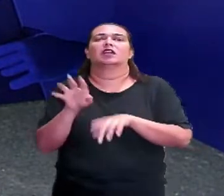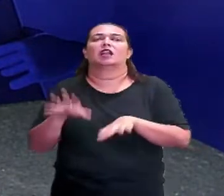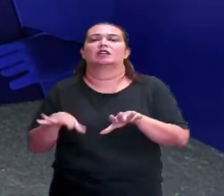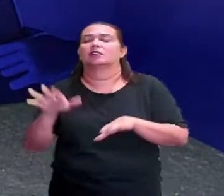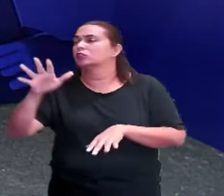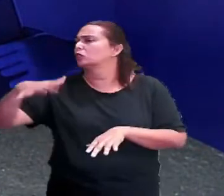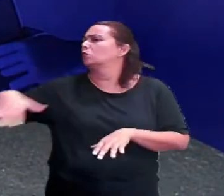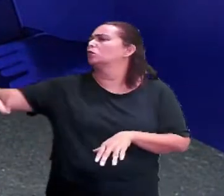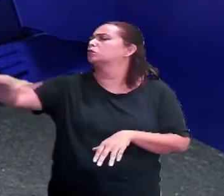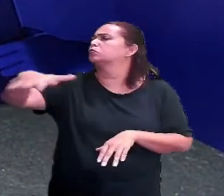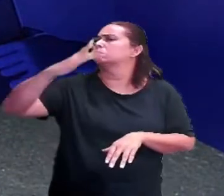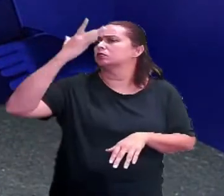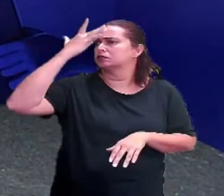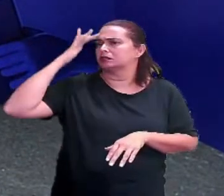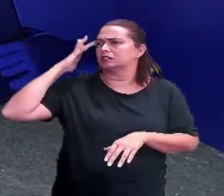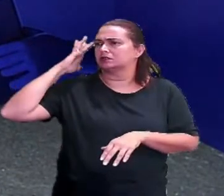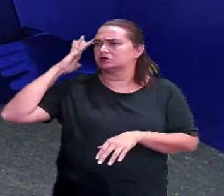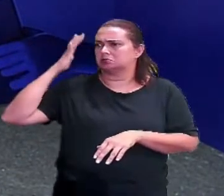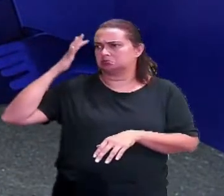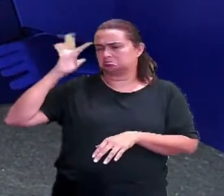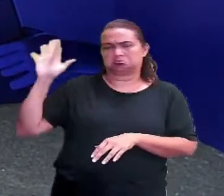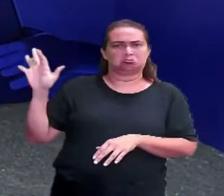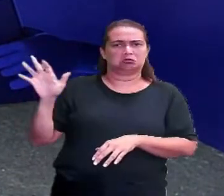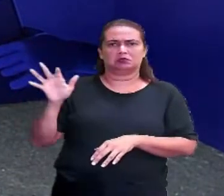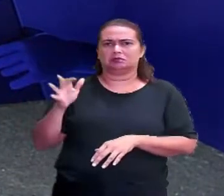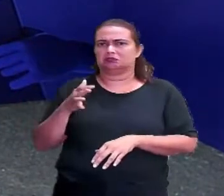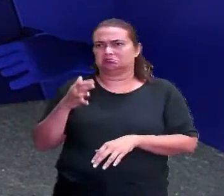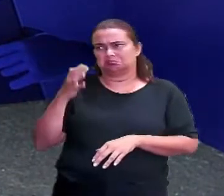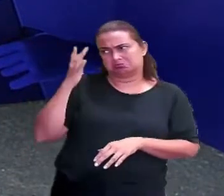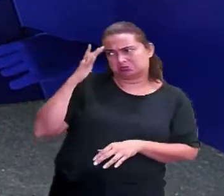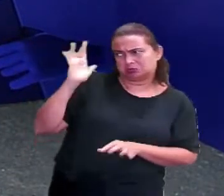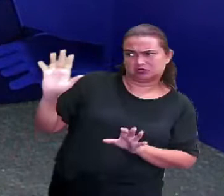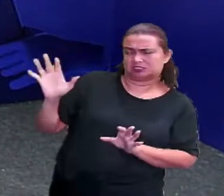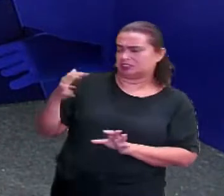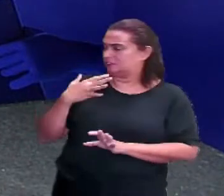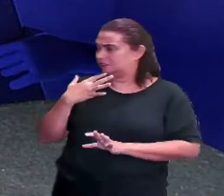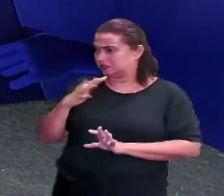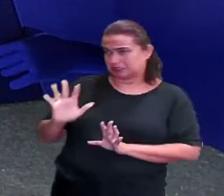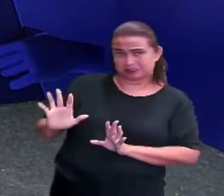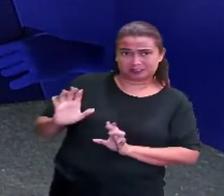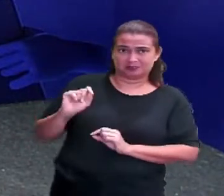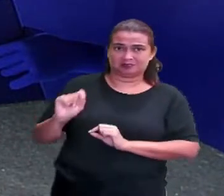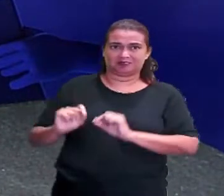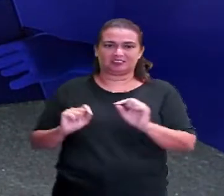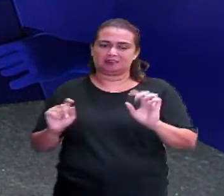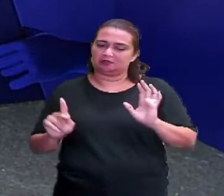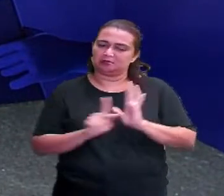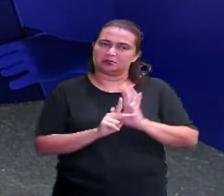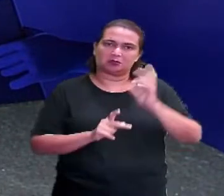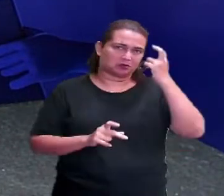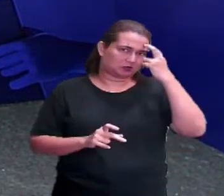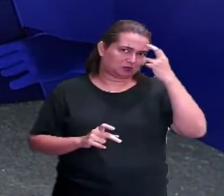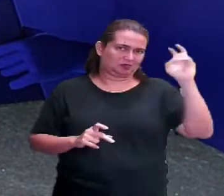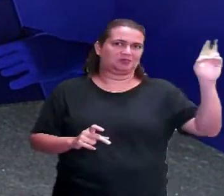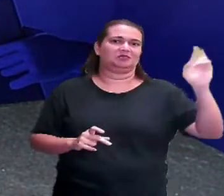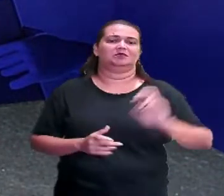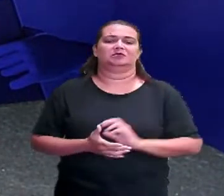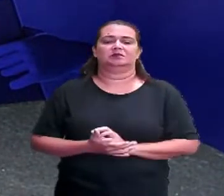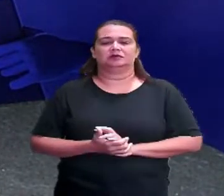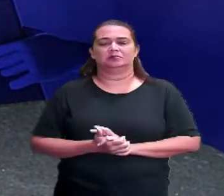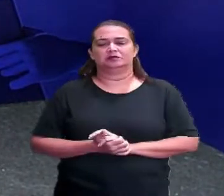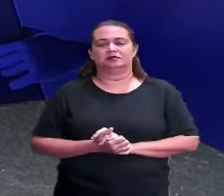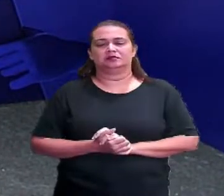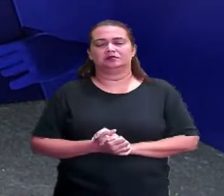reconhecidas por outras pessoas. Fato esse que fortalece a identidade cultural de determinados grupos sociais.